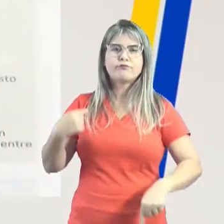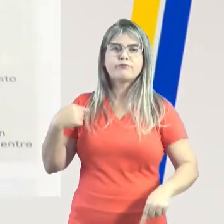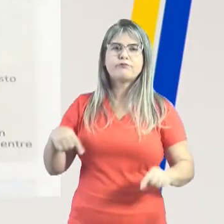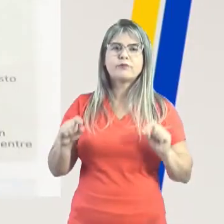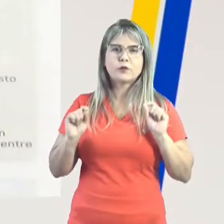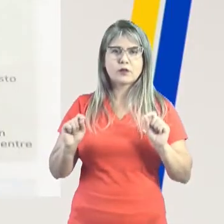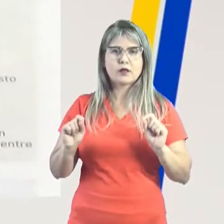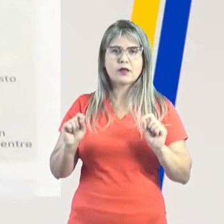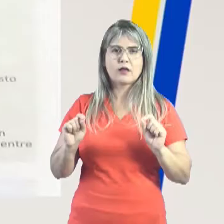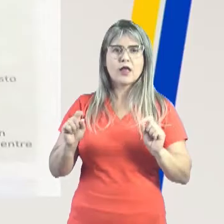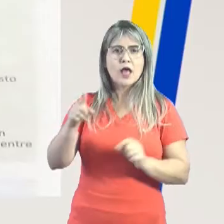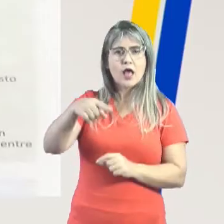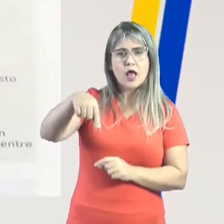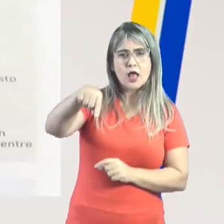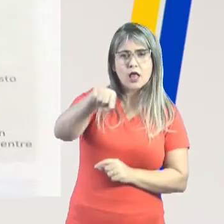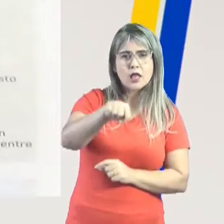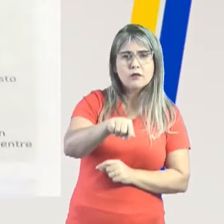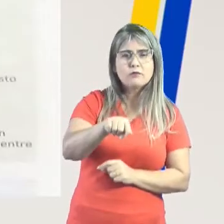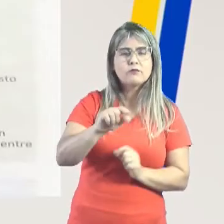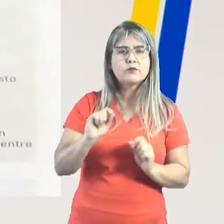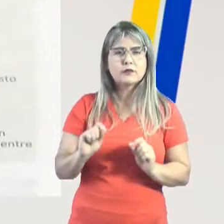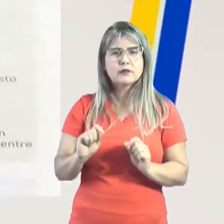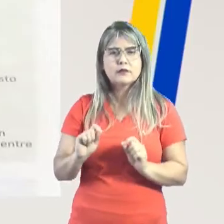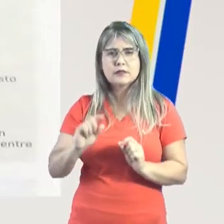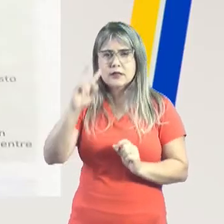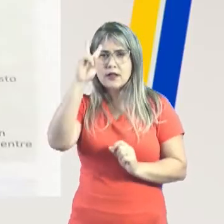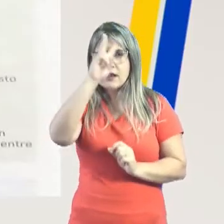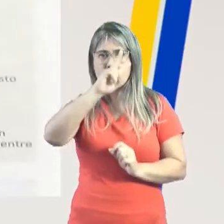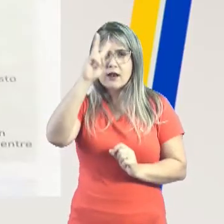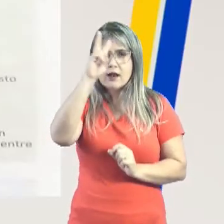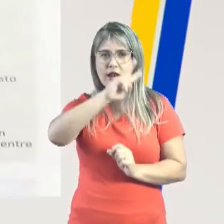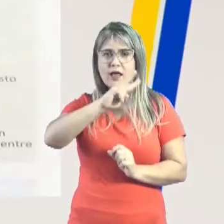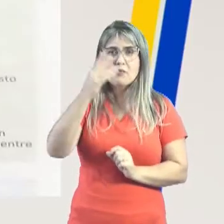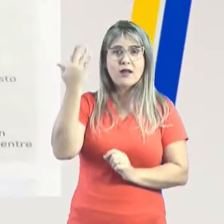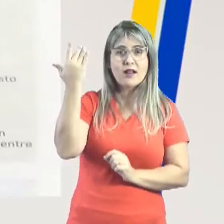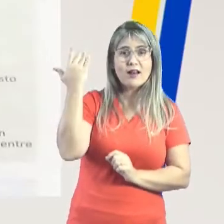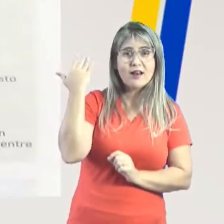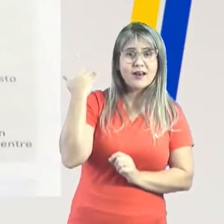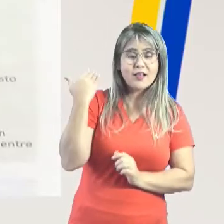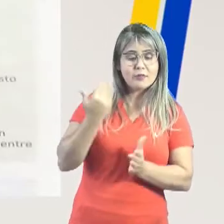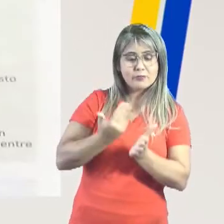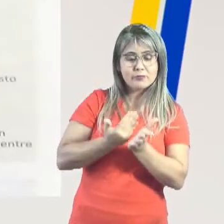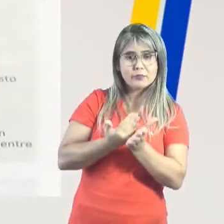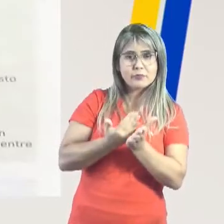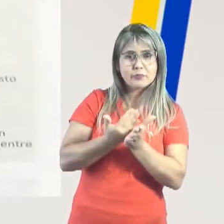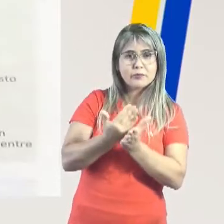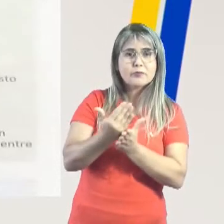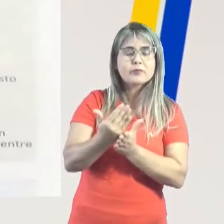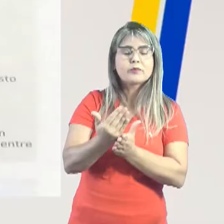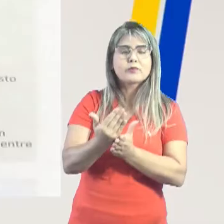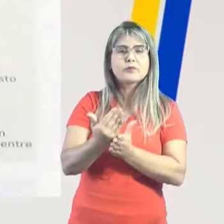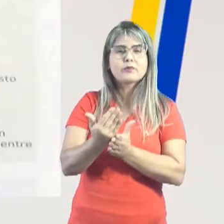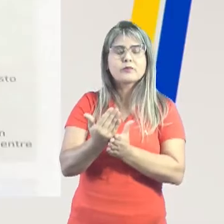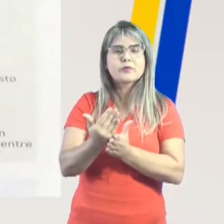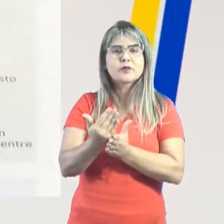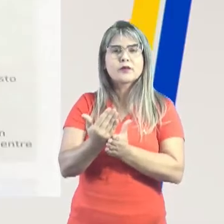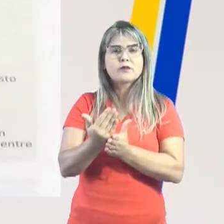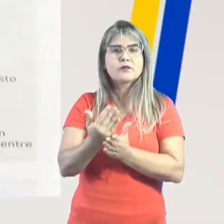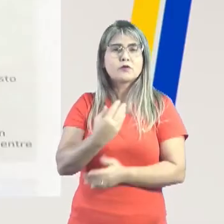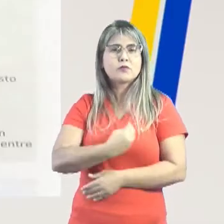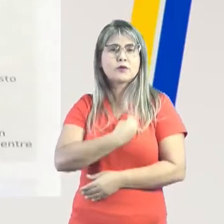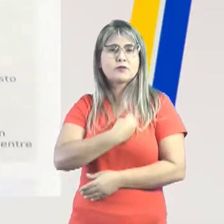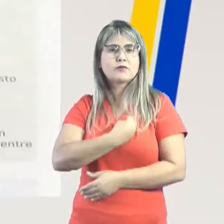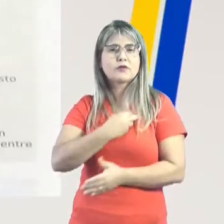lembrá-los que lá no início do conteúdo sobre níveis de organização, nós vimos